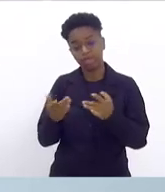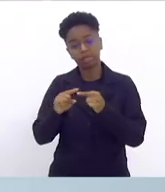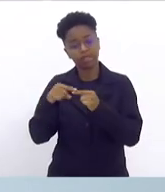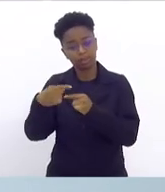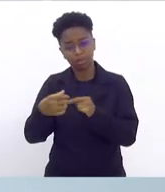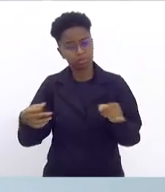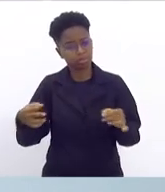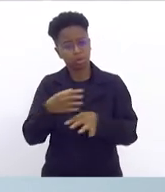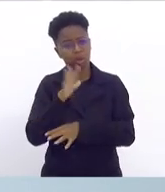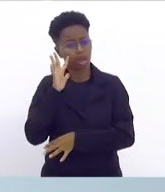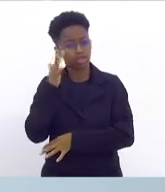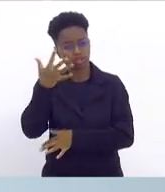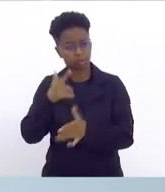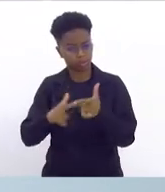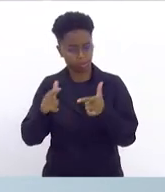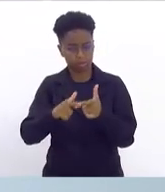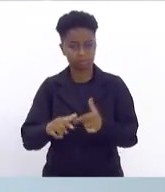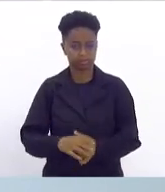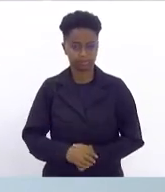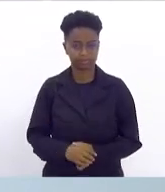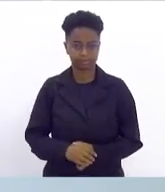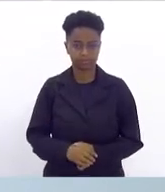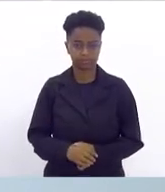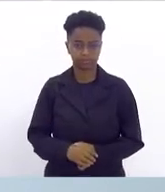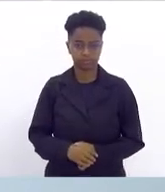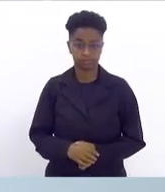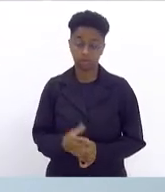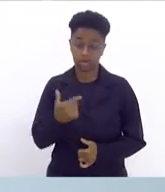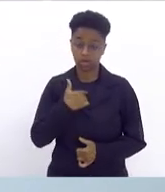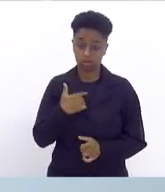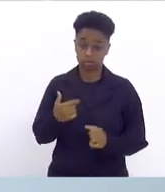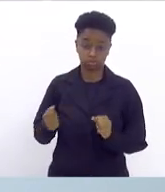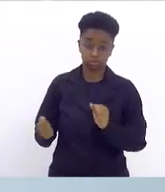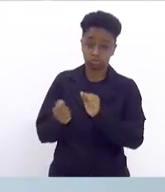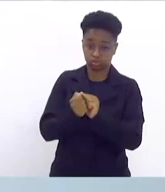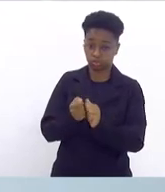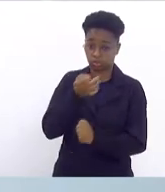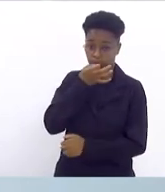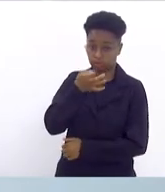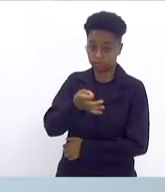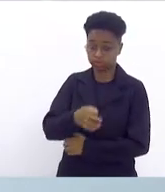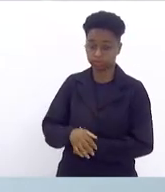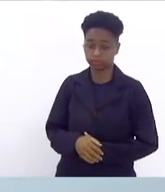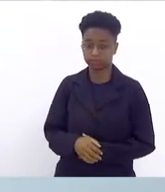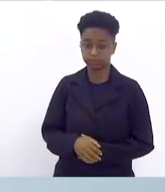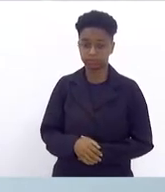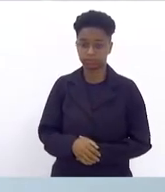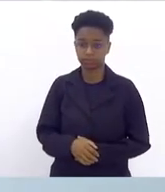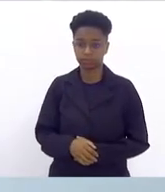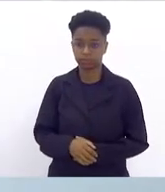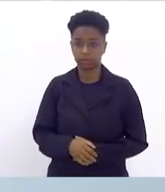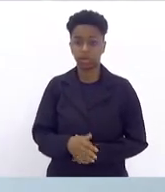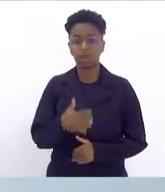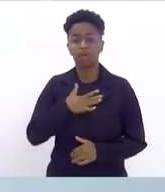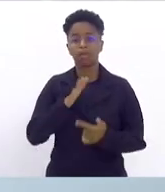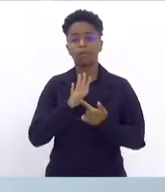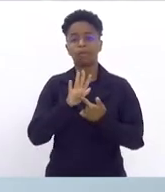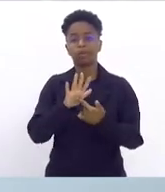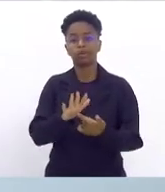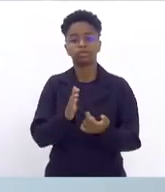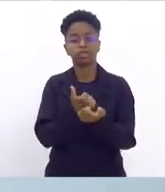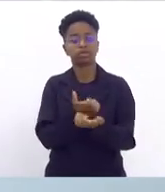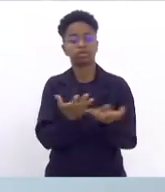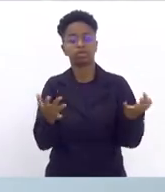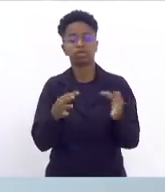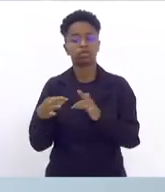liquida de vez esse problema. Eu me somo a esse posicionamento. Então, vou apresentar e distribuir no grupo nosso para todos os